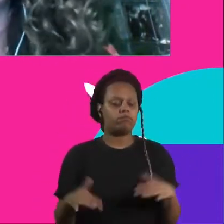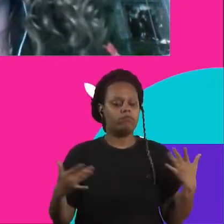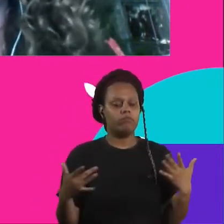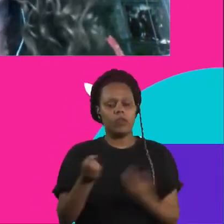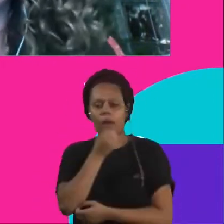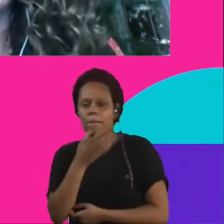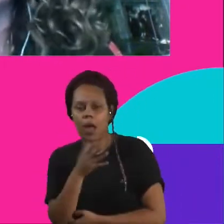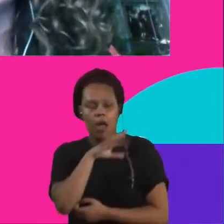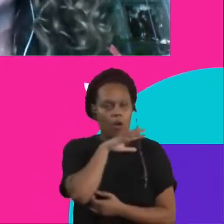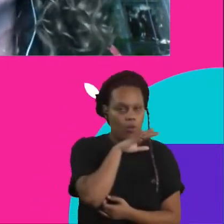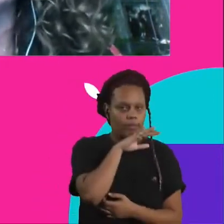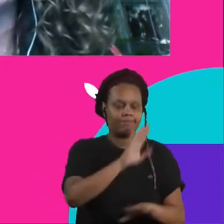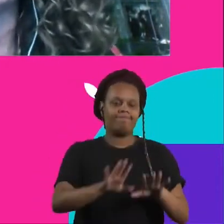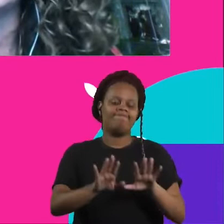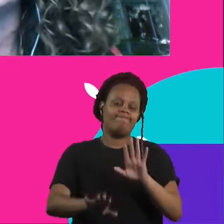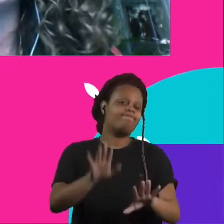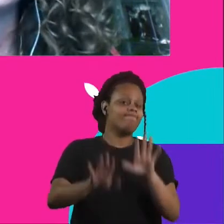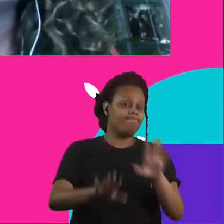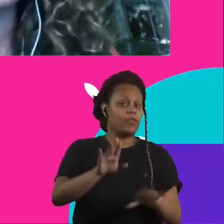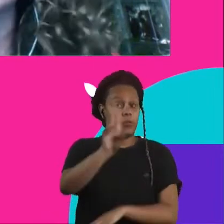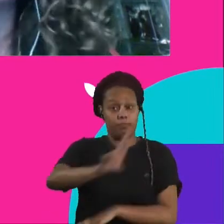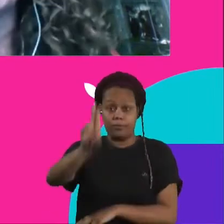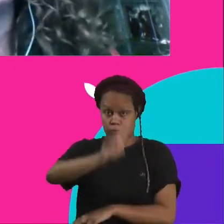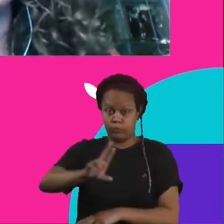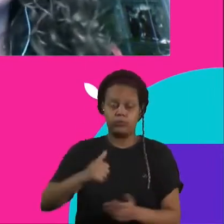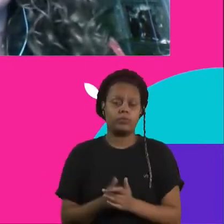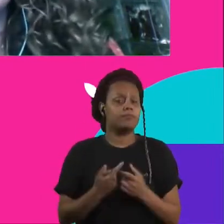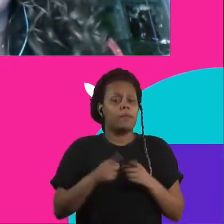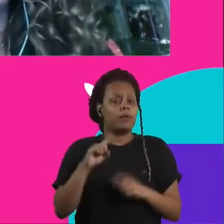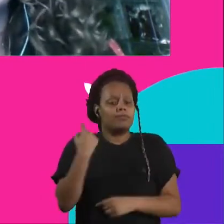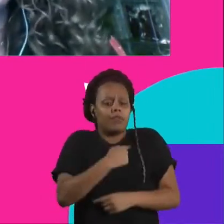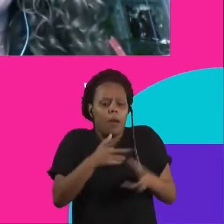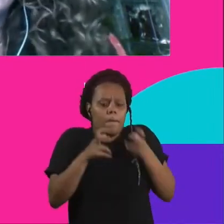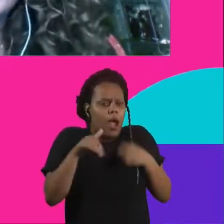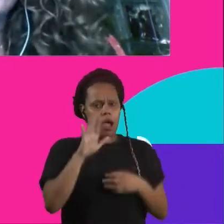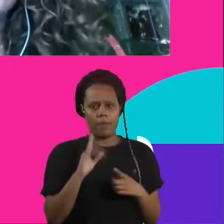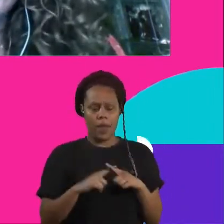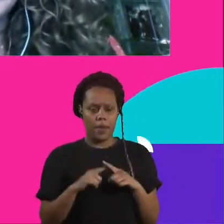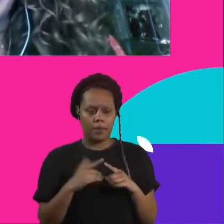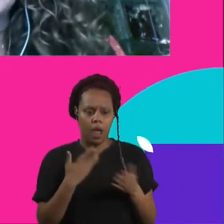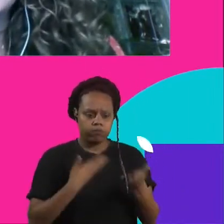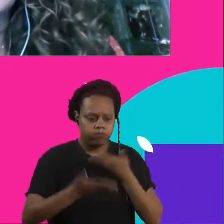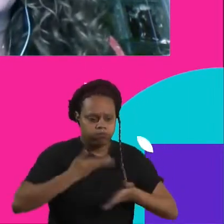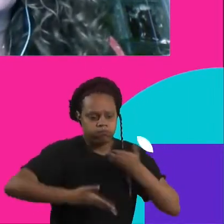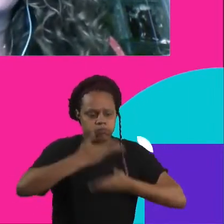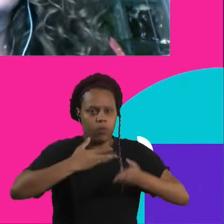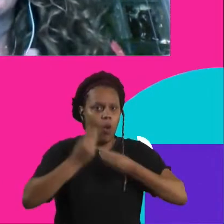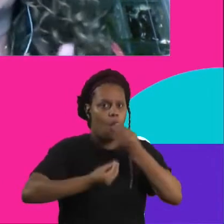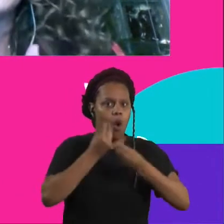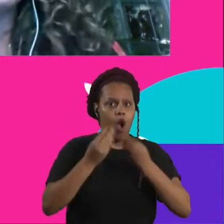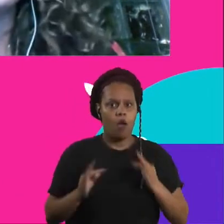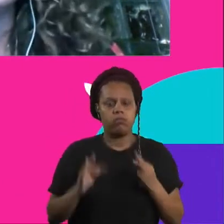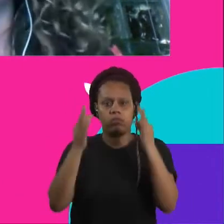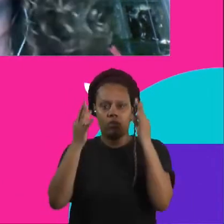nem ruim, né? Depende de como é feito o uso disso, né? E a gente nem se dá conta mais o quanto que a gente está interagindo com as máquinas, né? Porque isso se